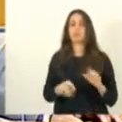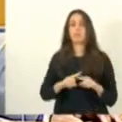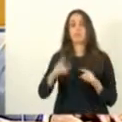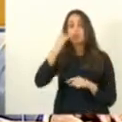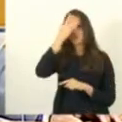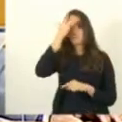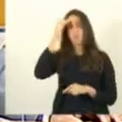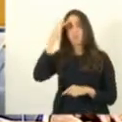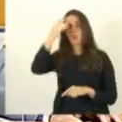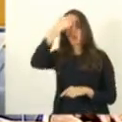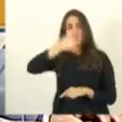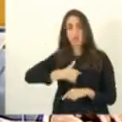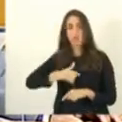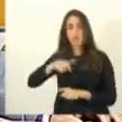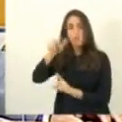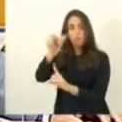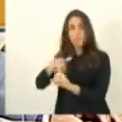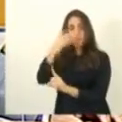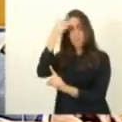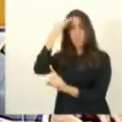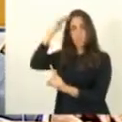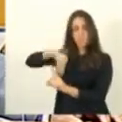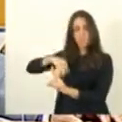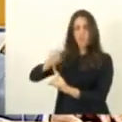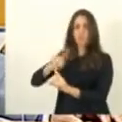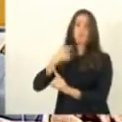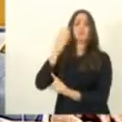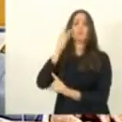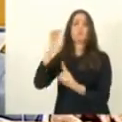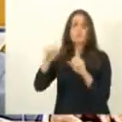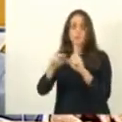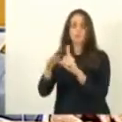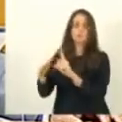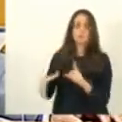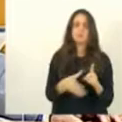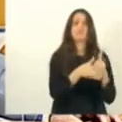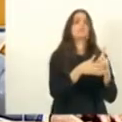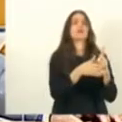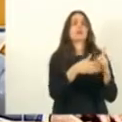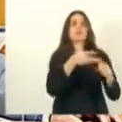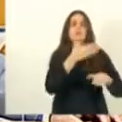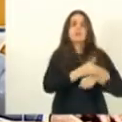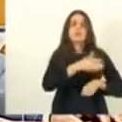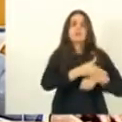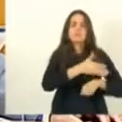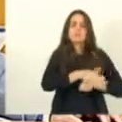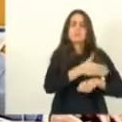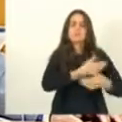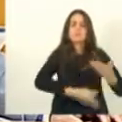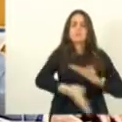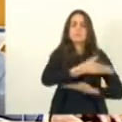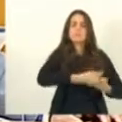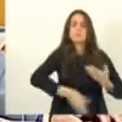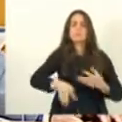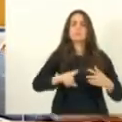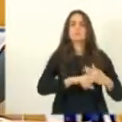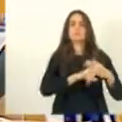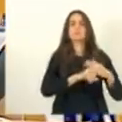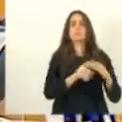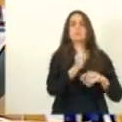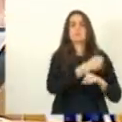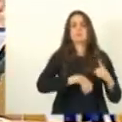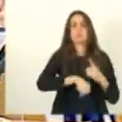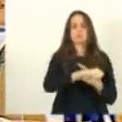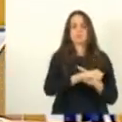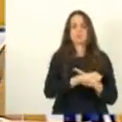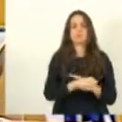pessoas. Eu acredito na ressocialização, vocês se deparam com isso diariamente, no cotidiano de vocês, mas